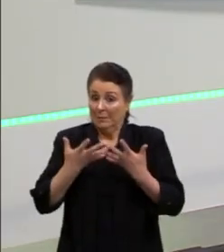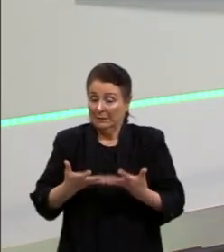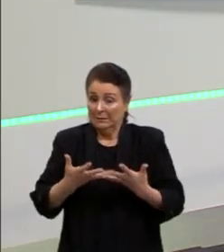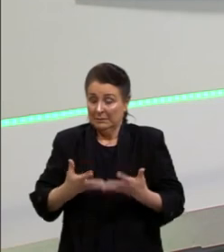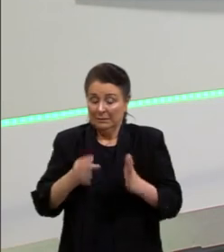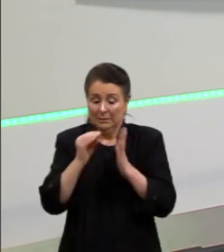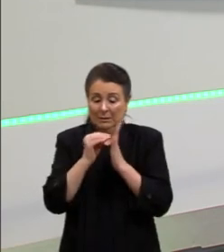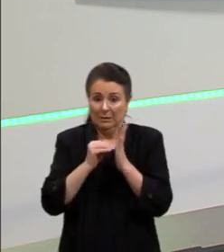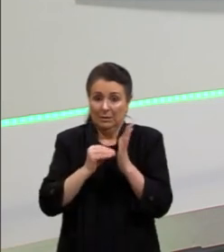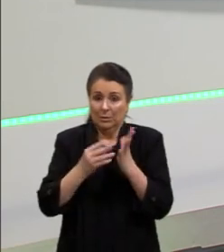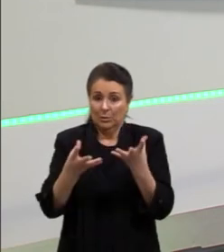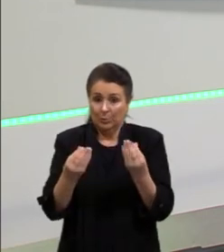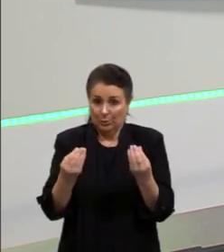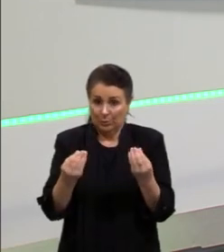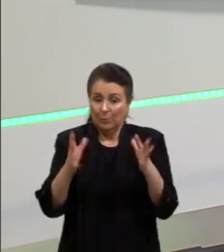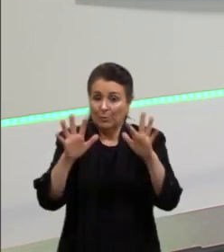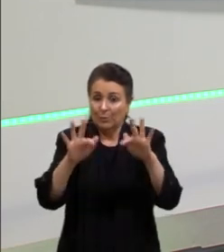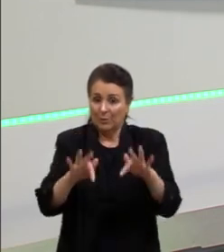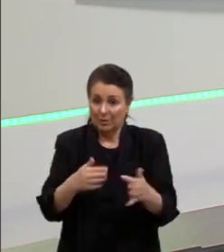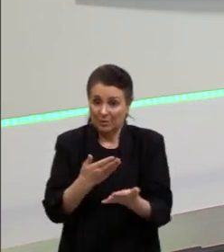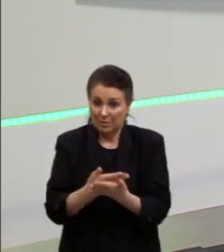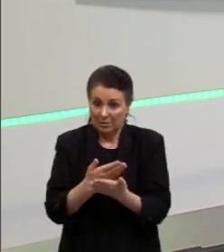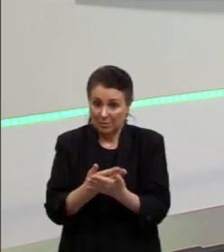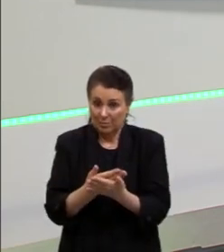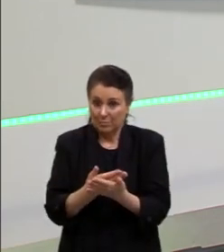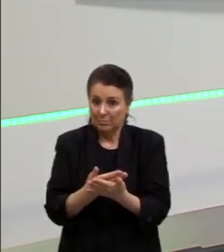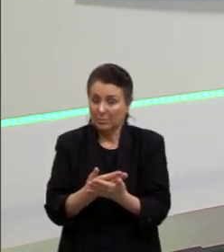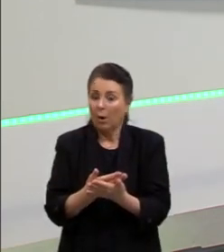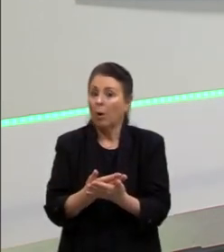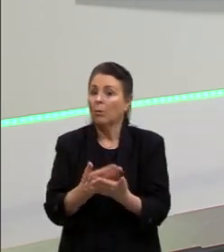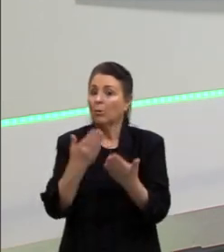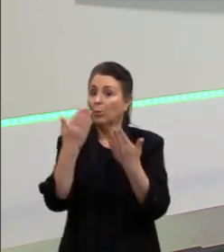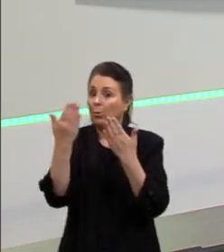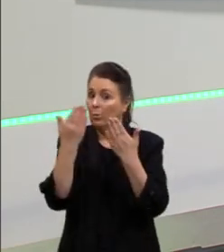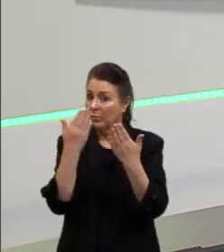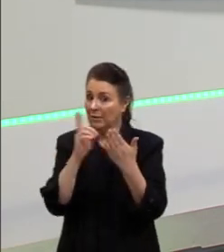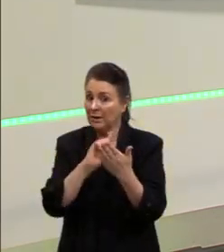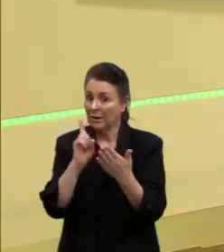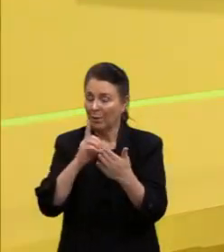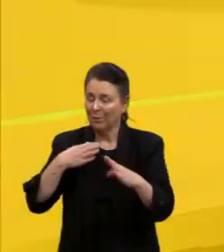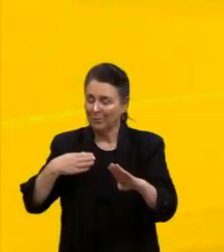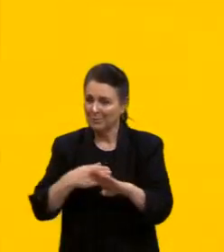certo, pessoal? Então vamos ficando por aqui, não fica com dúvida e partiu passar.